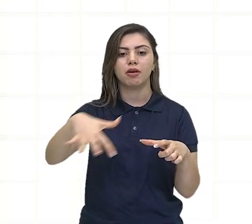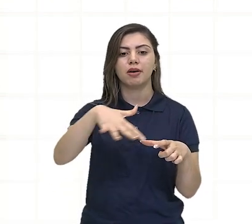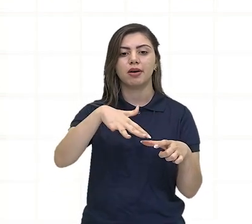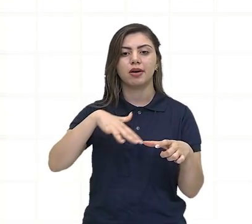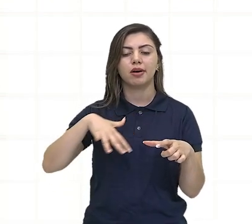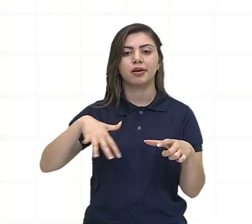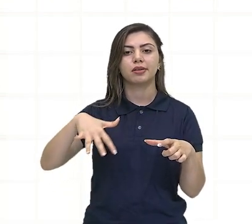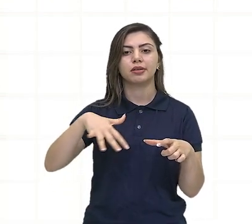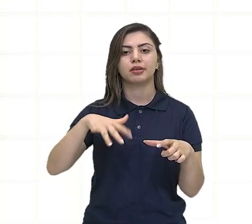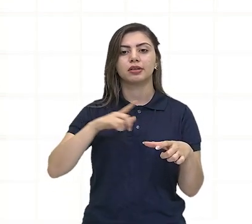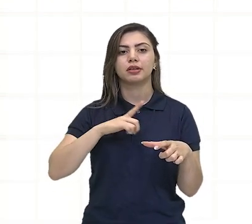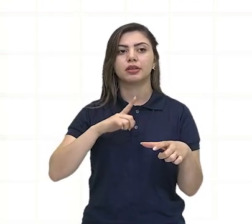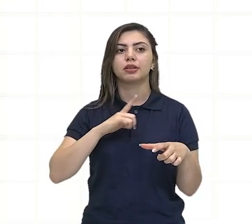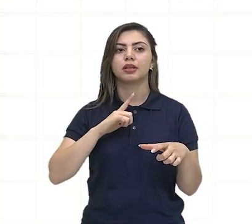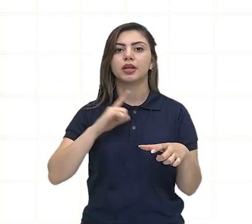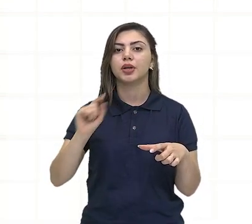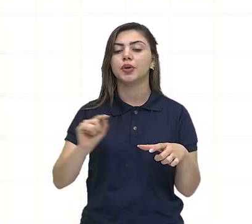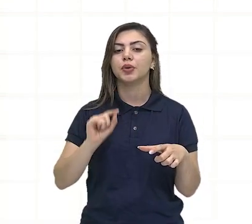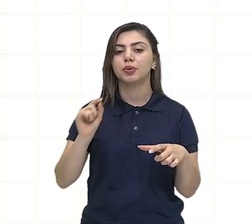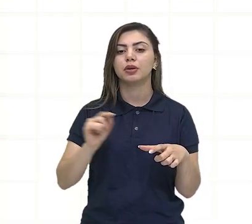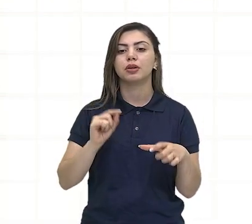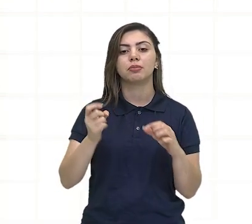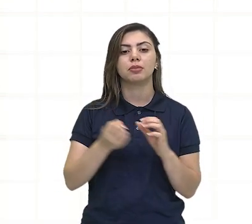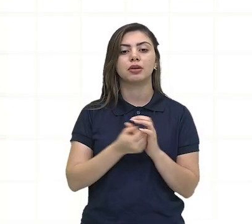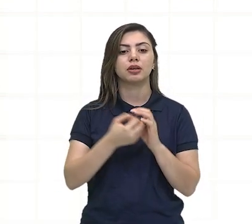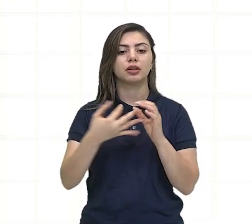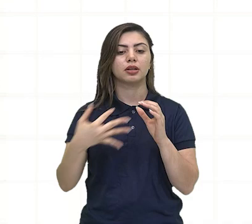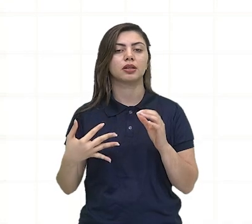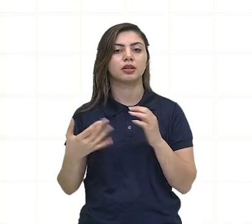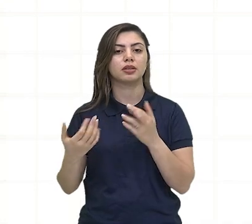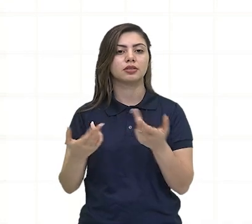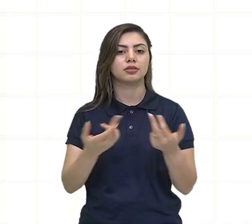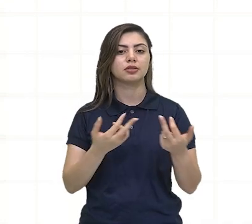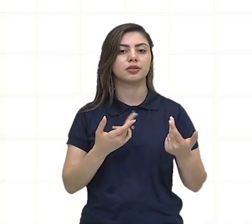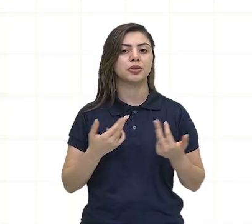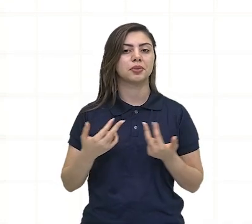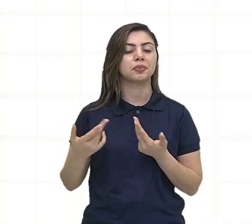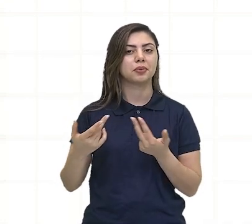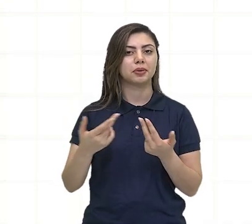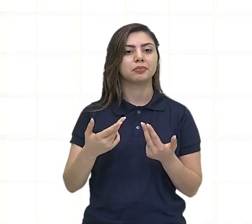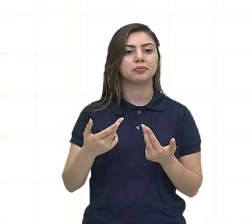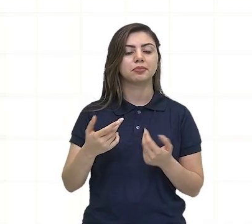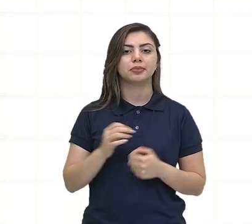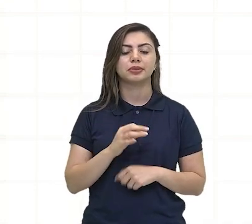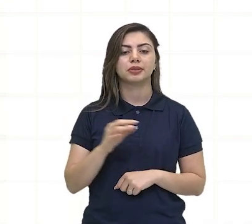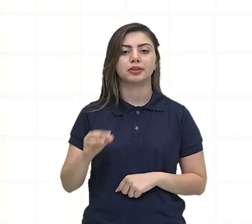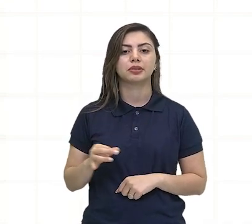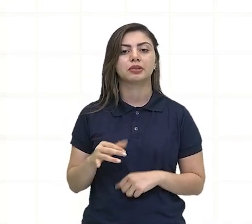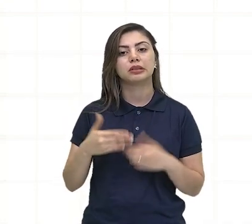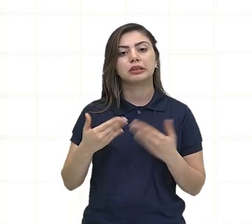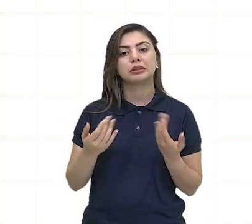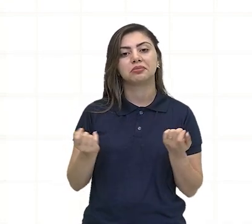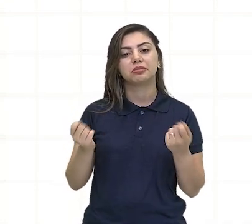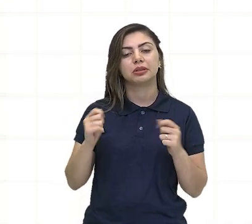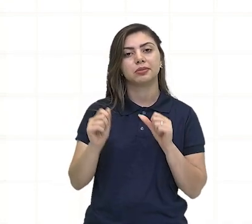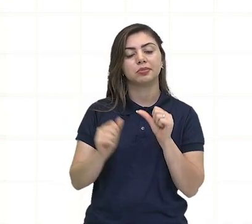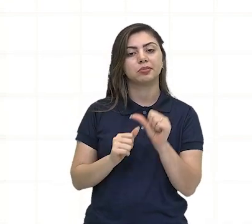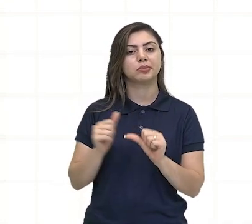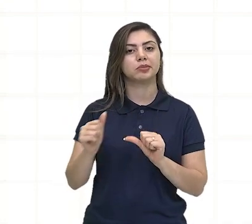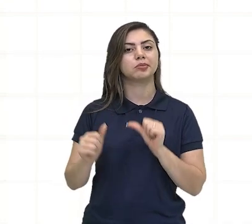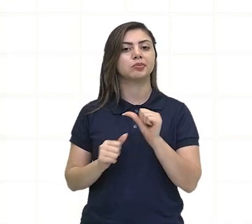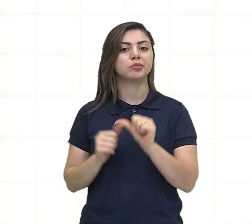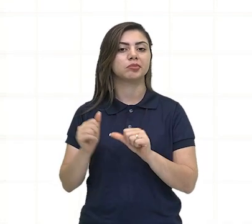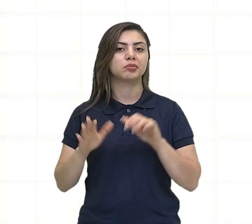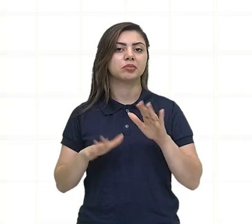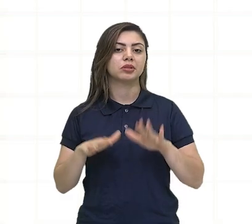que apresenta uma certa especificidade, uma certa característica, podendo se modificar